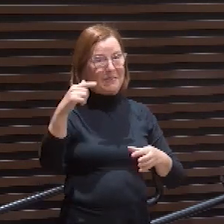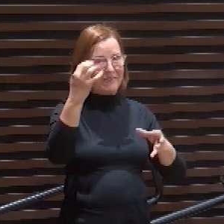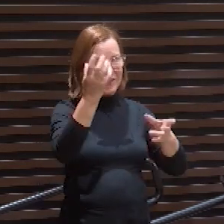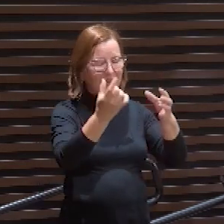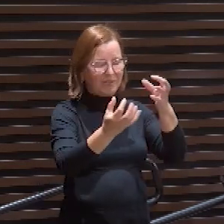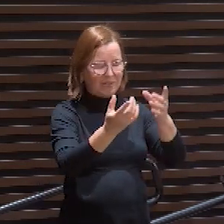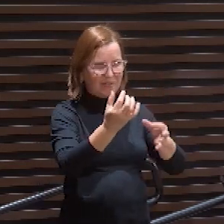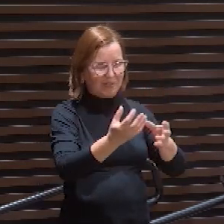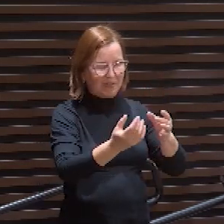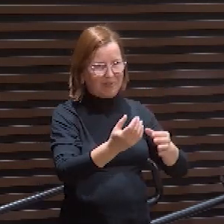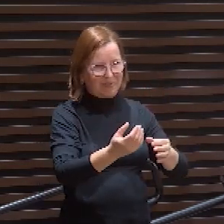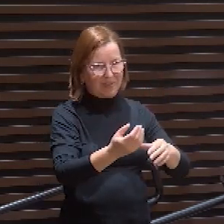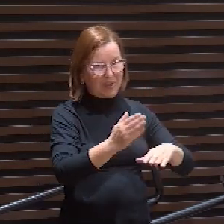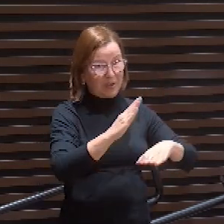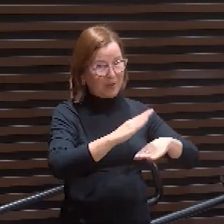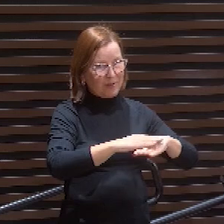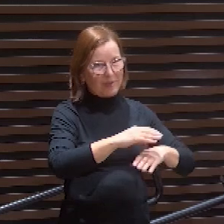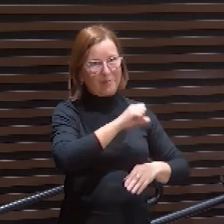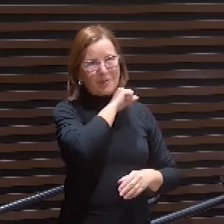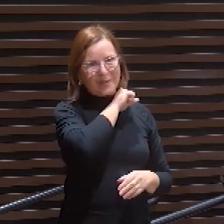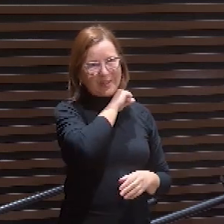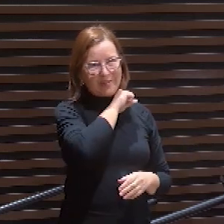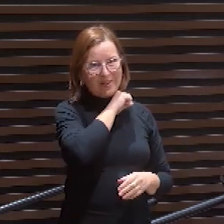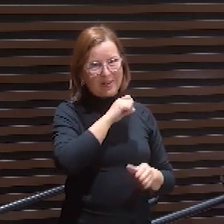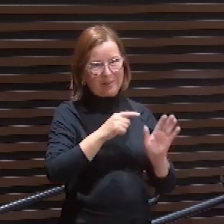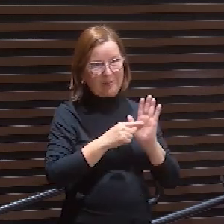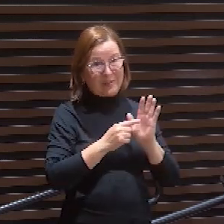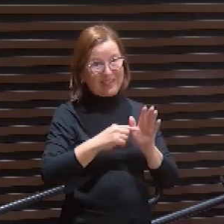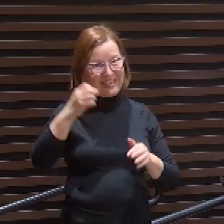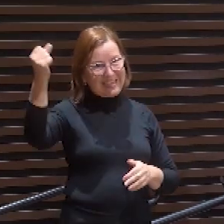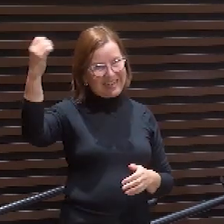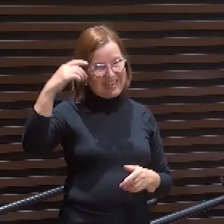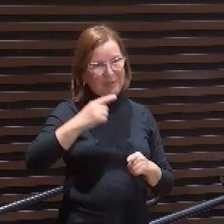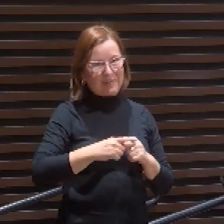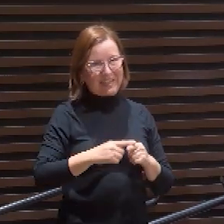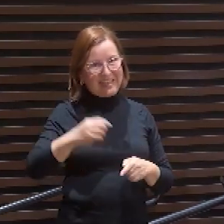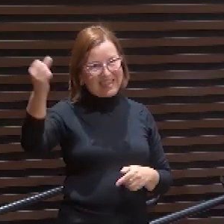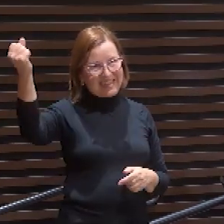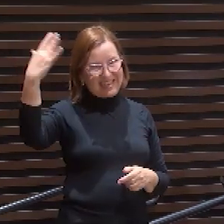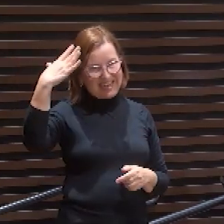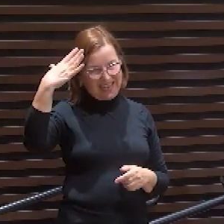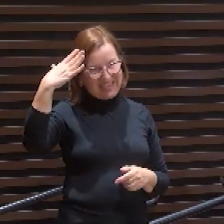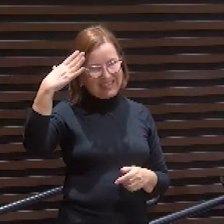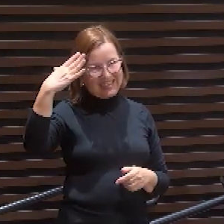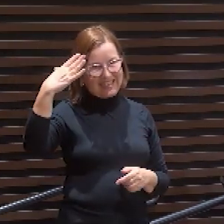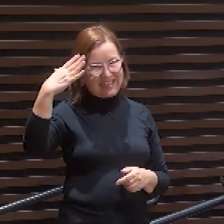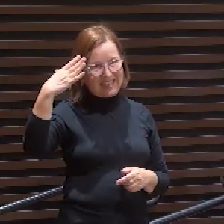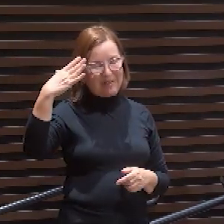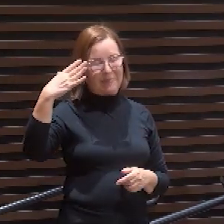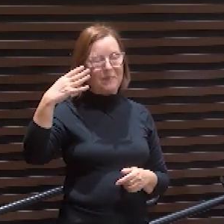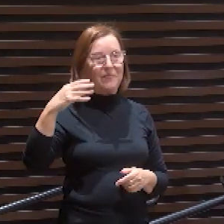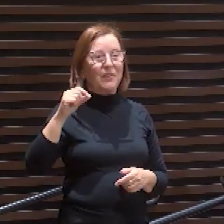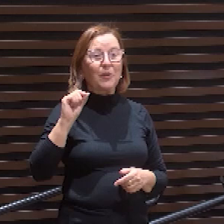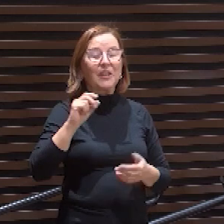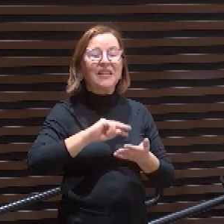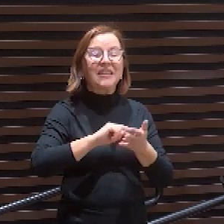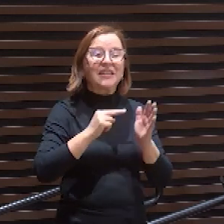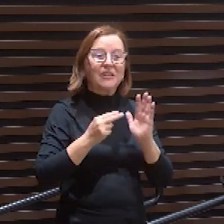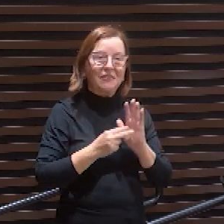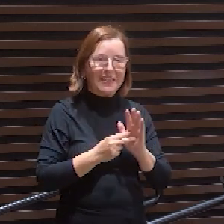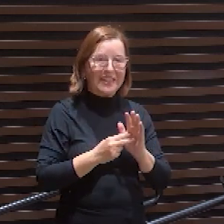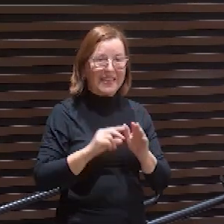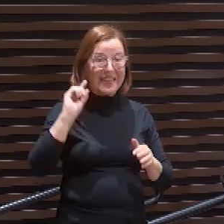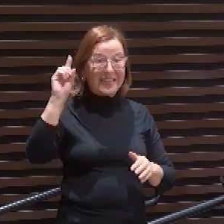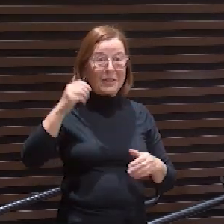E isto mostra graça. Porque graça, definição que temos de graça, é